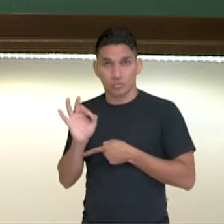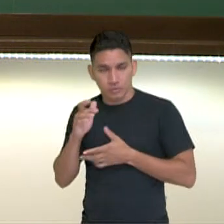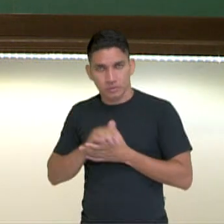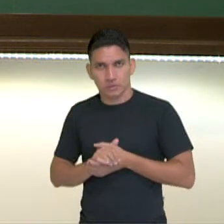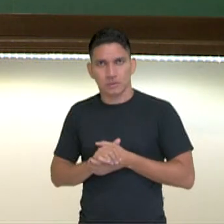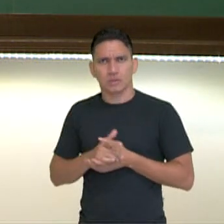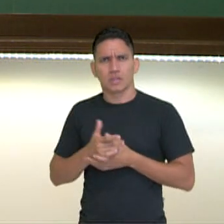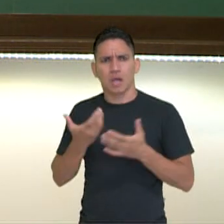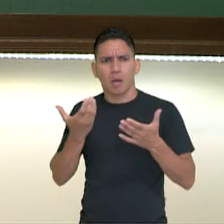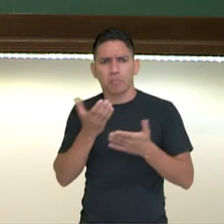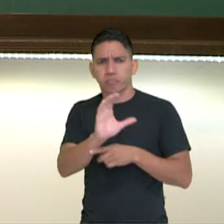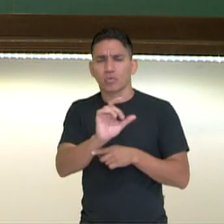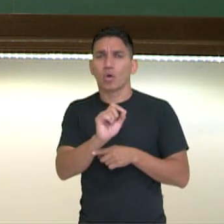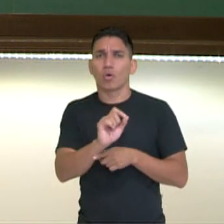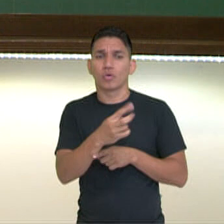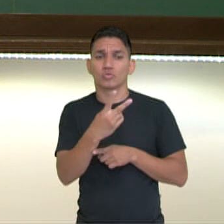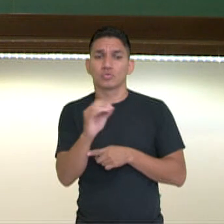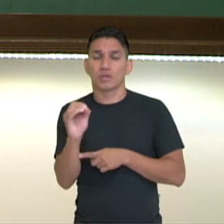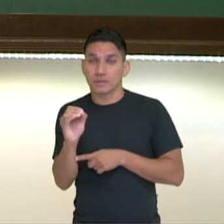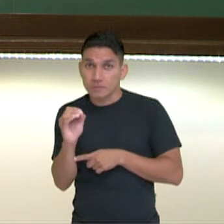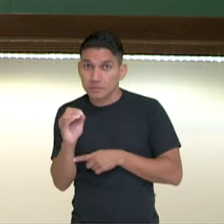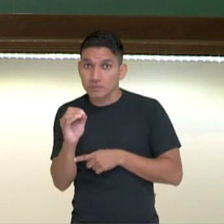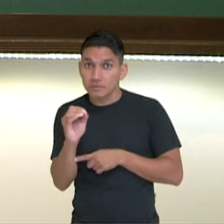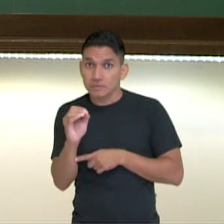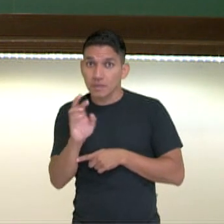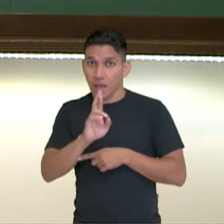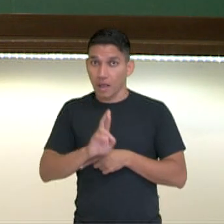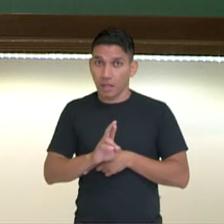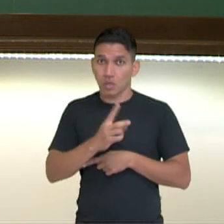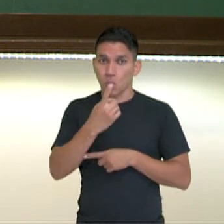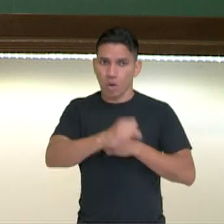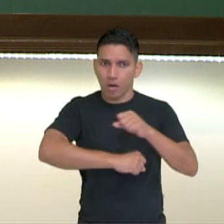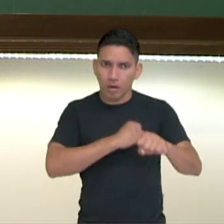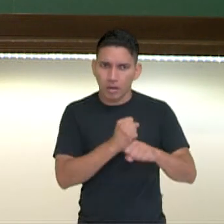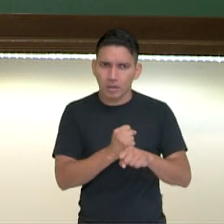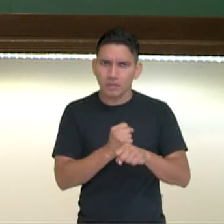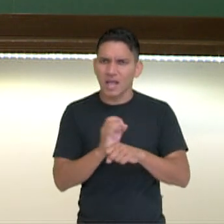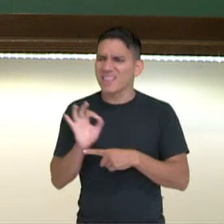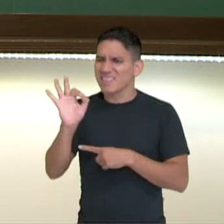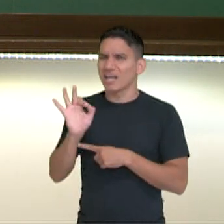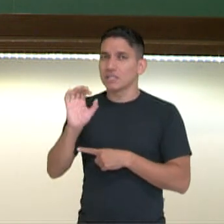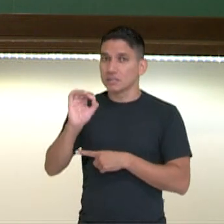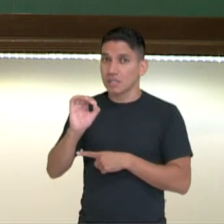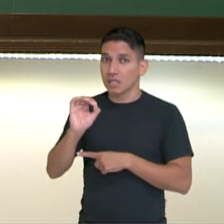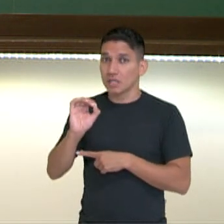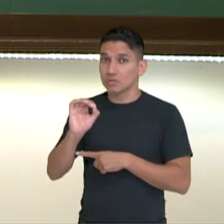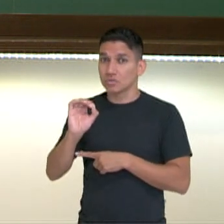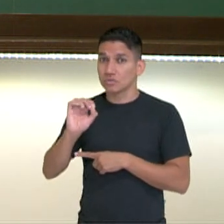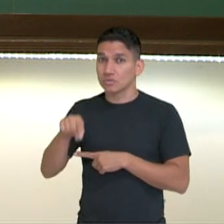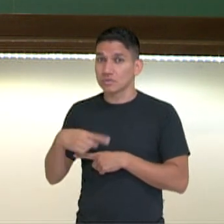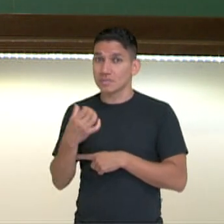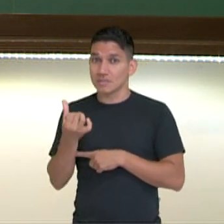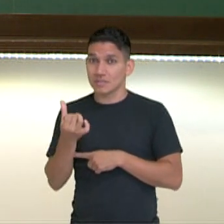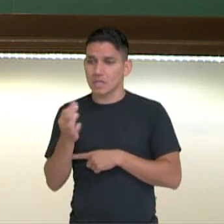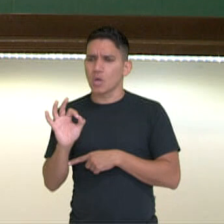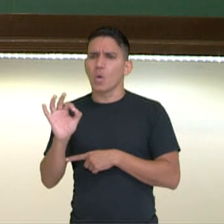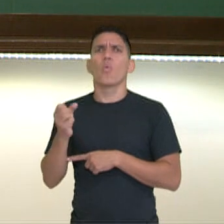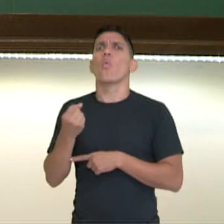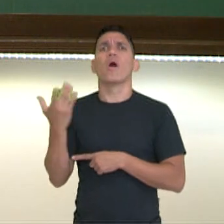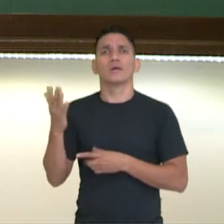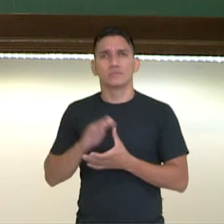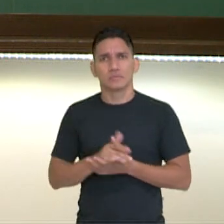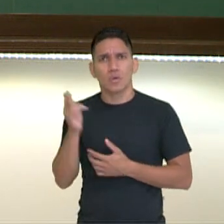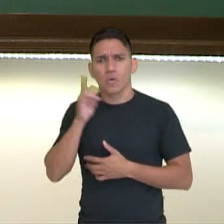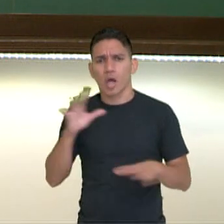R$200. Aplicando esses R$200 durante um ano, a uma taxa de 0,6, quanto que atingiria? Vocês vão usar os números de